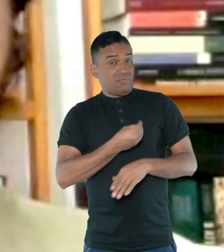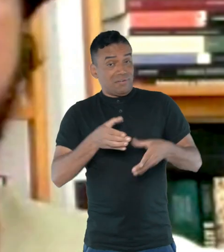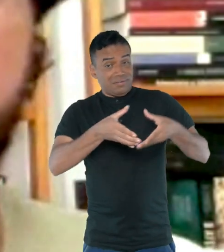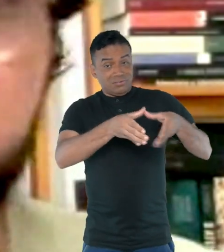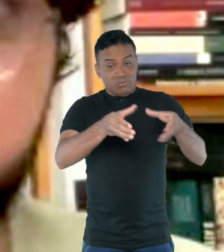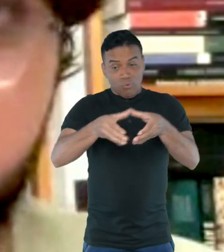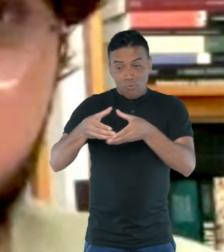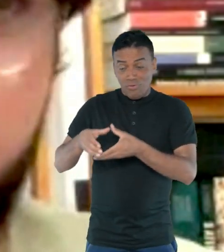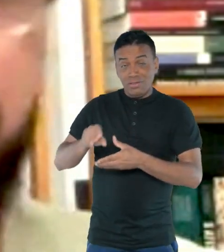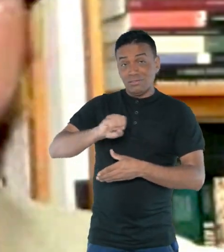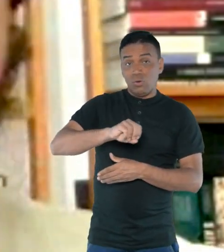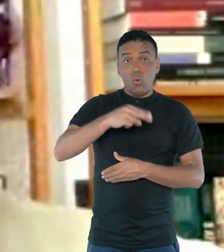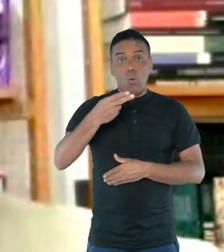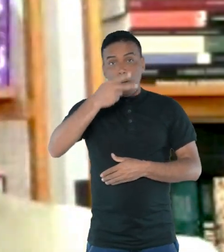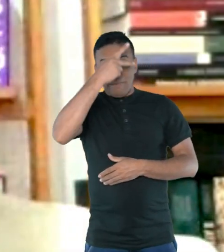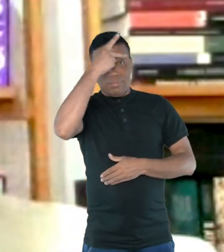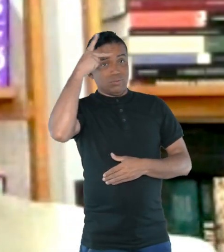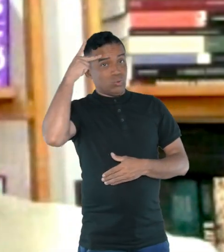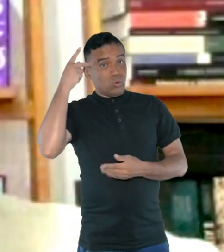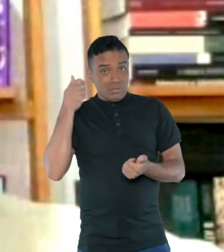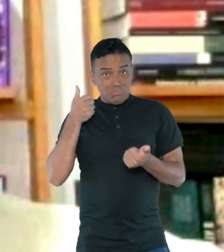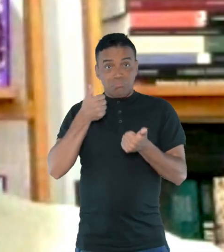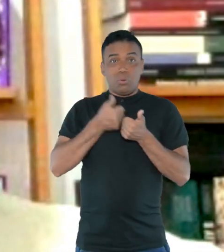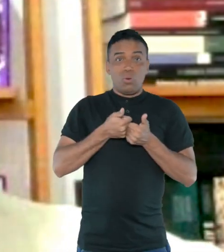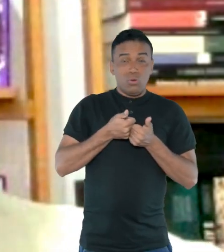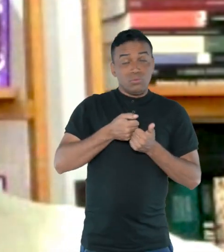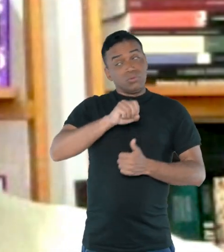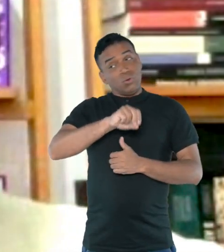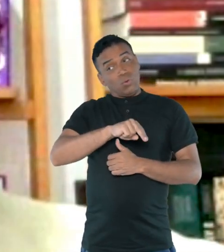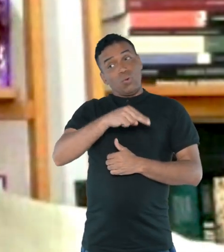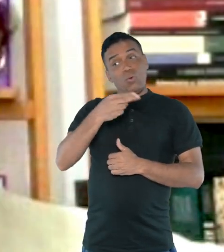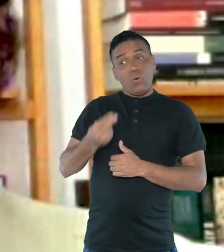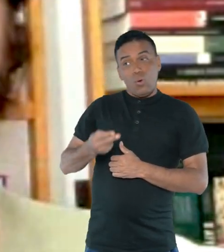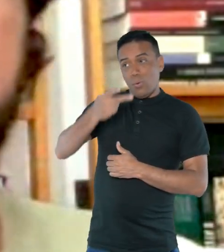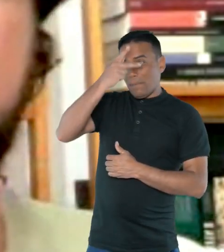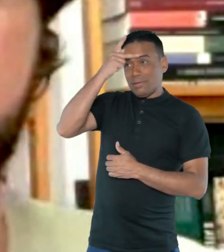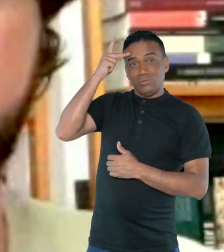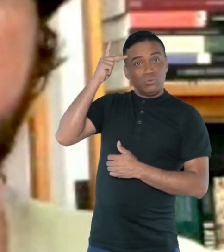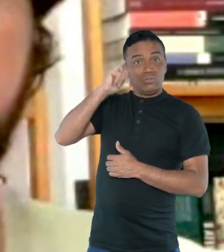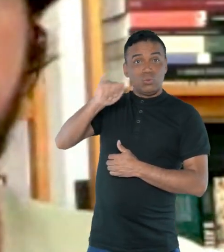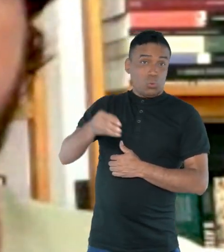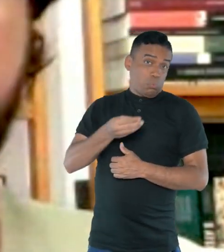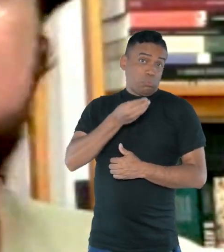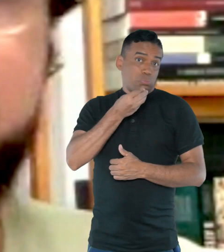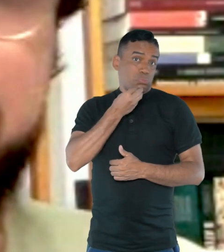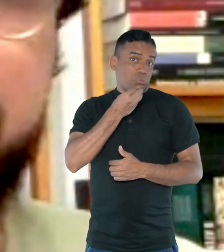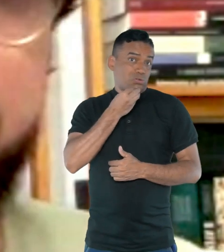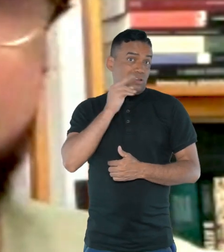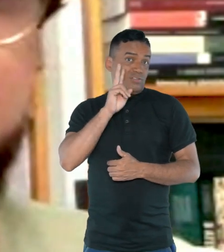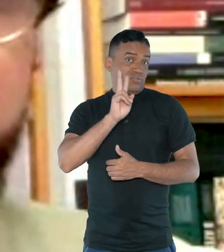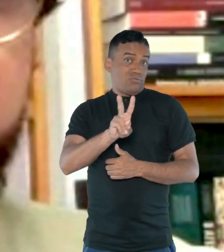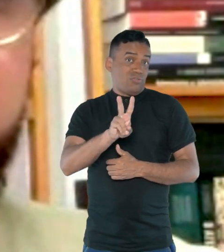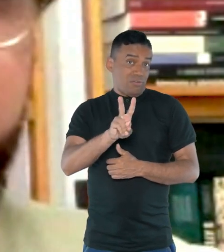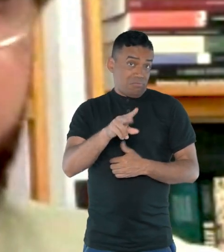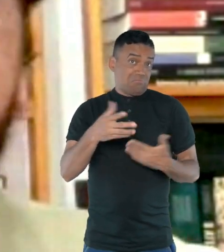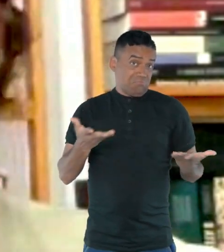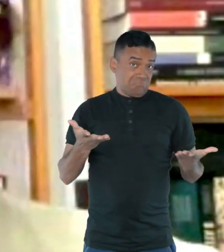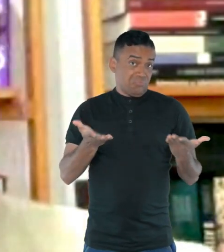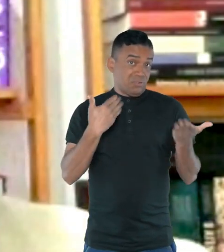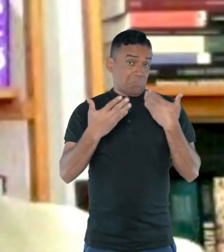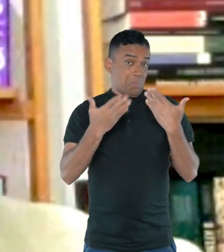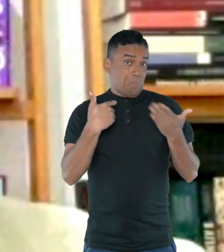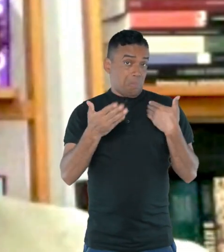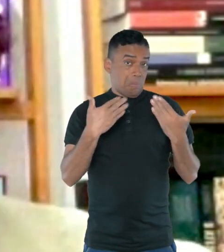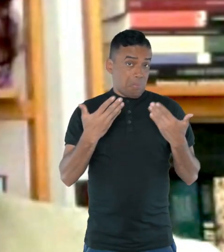de pessoas próximas, ou de pessoas que eu pude ter a oportunidade de ouvir, enfim,